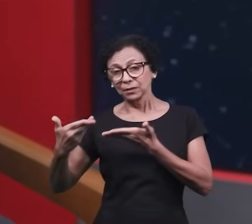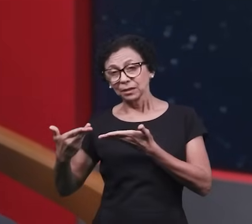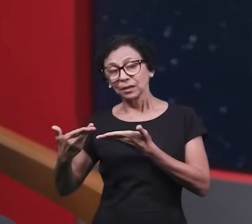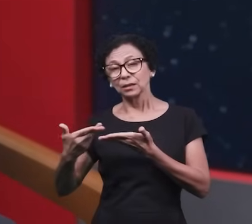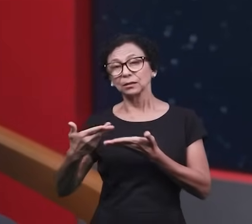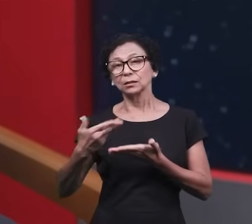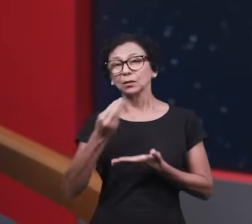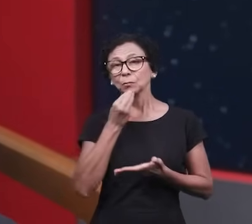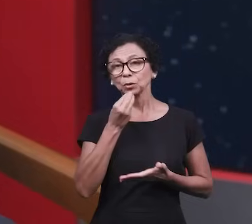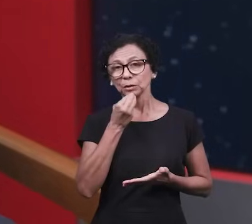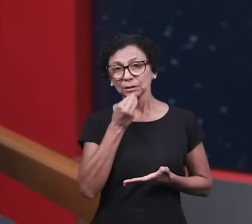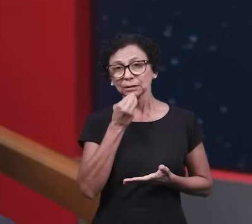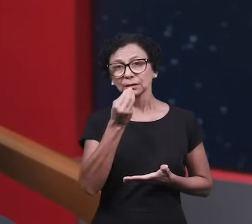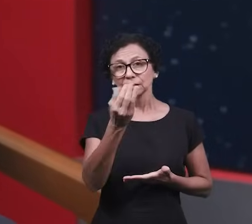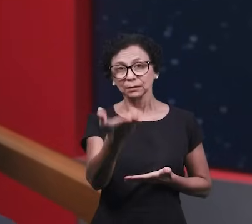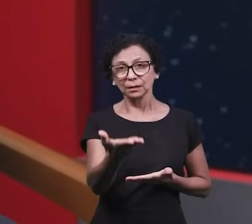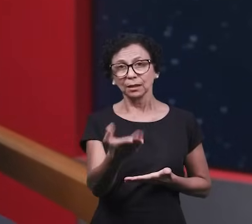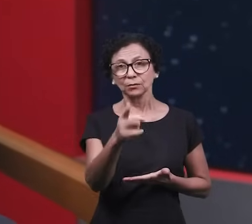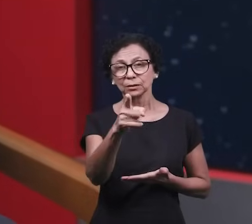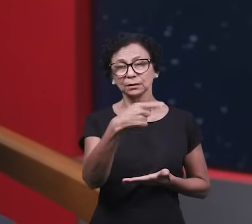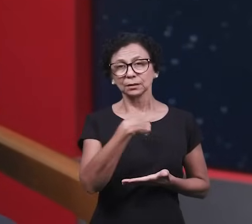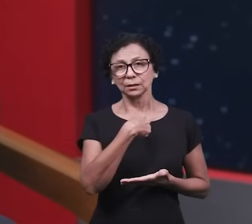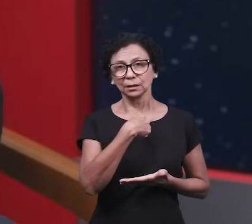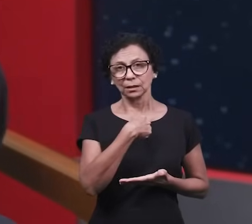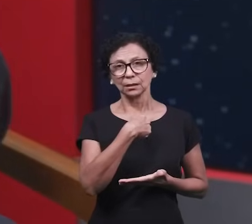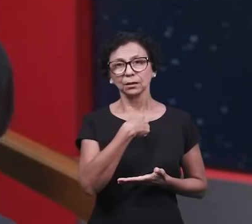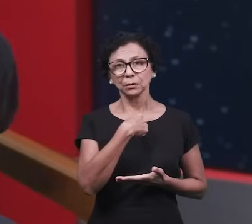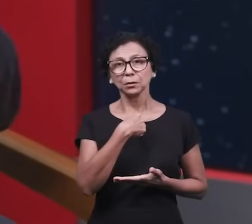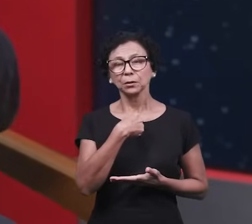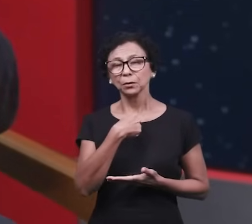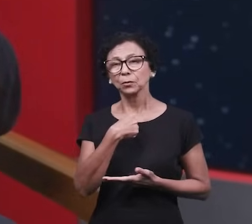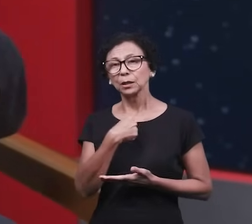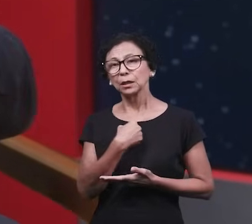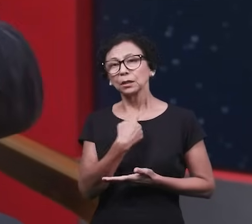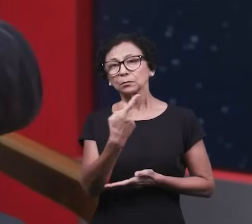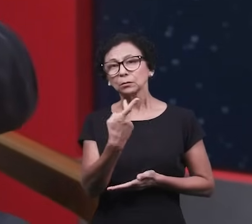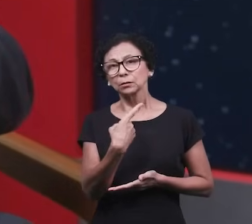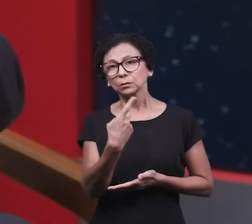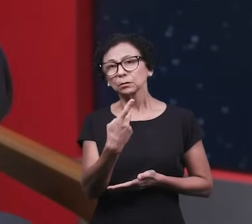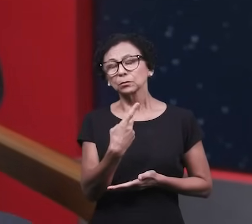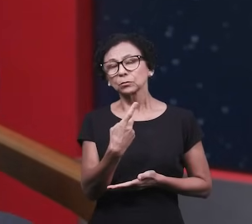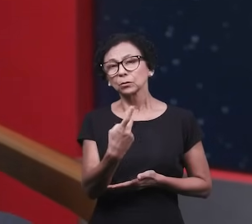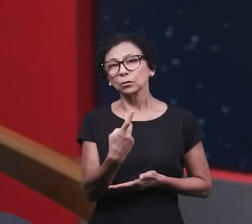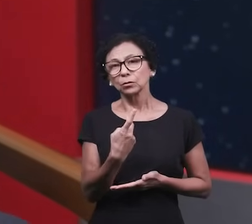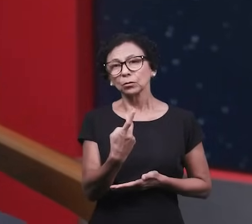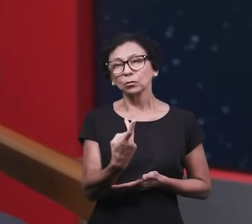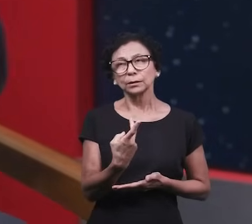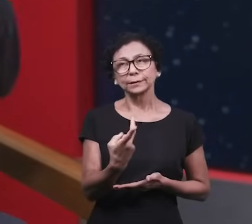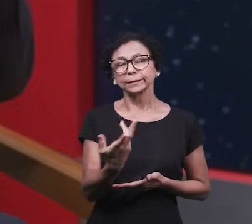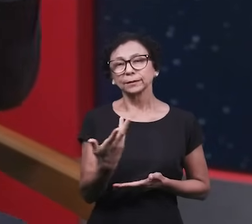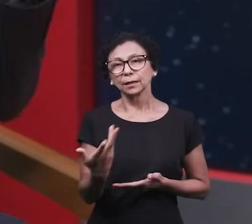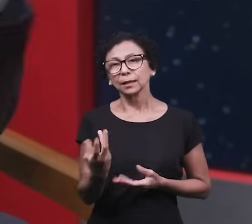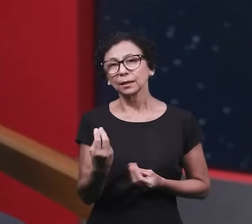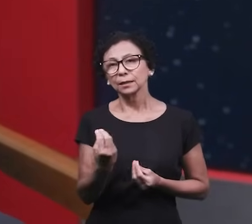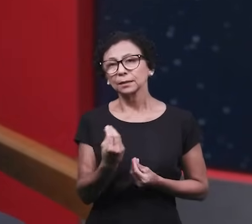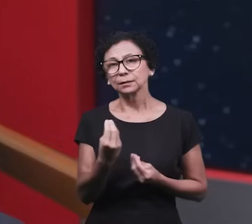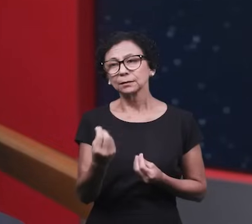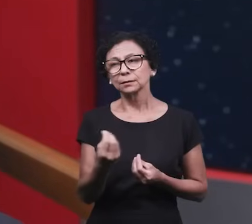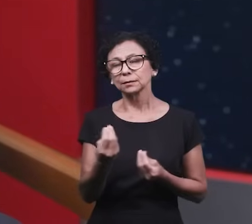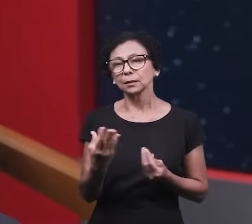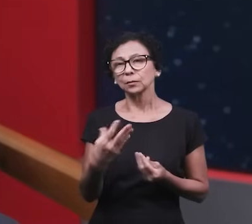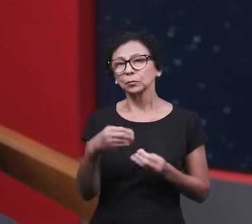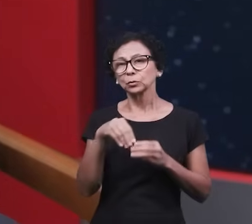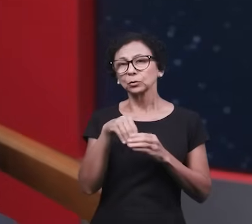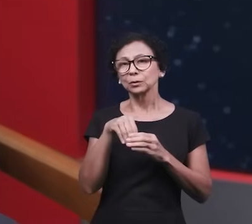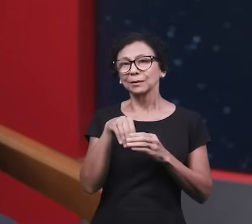uma oportunidade para que você e eu sejamos esses, ou estejamos